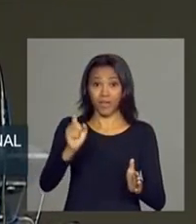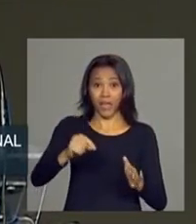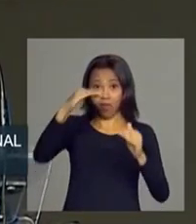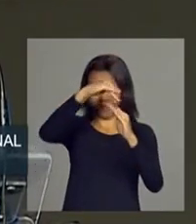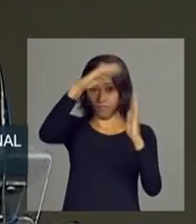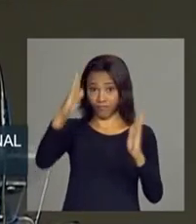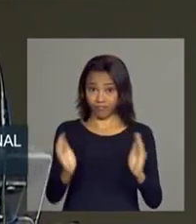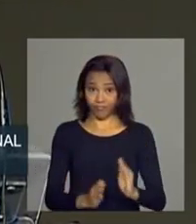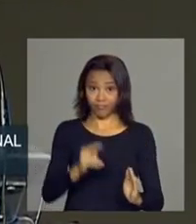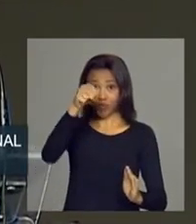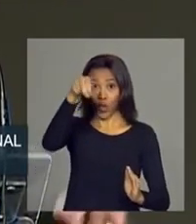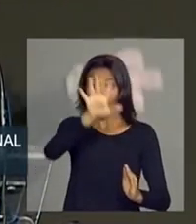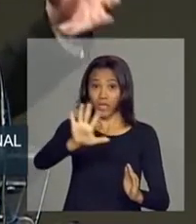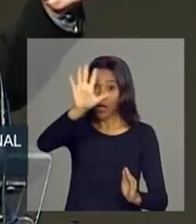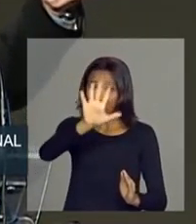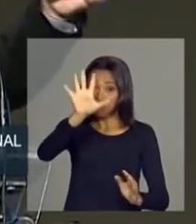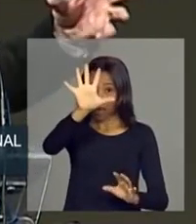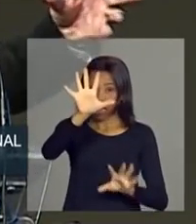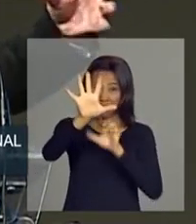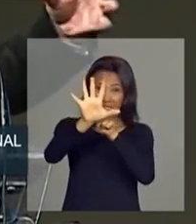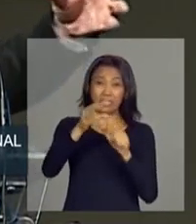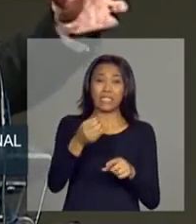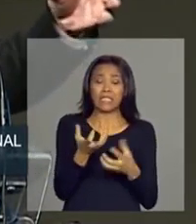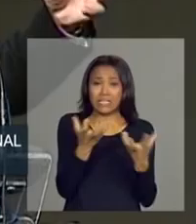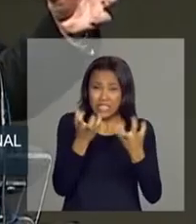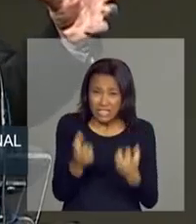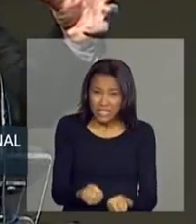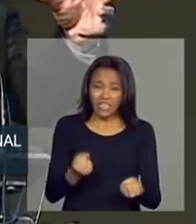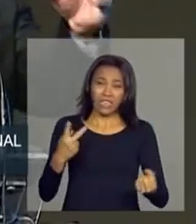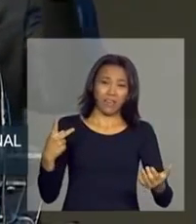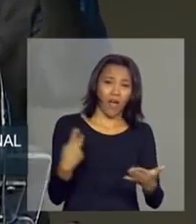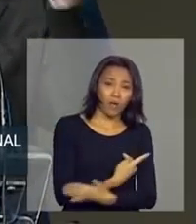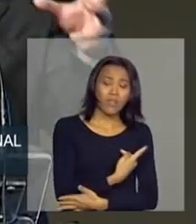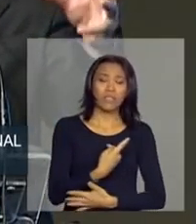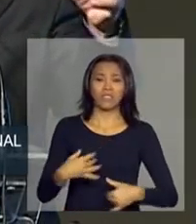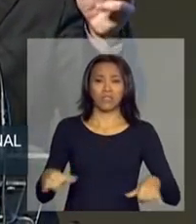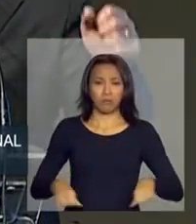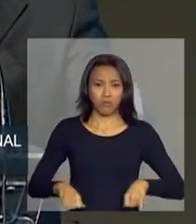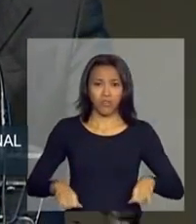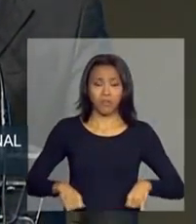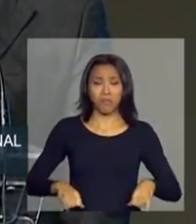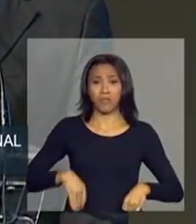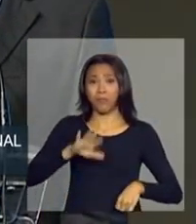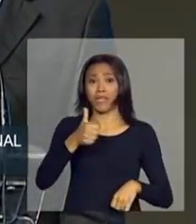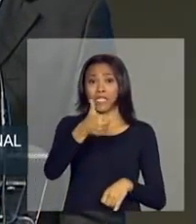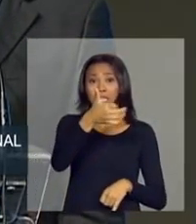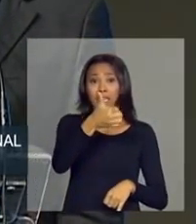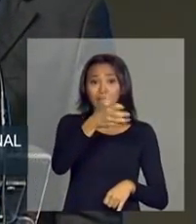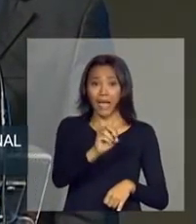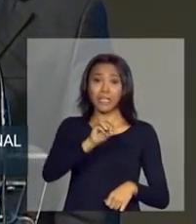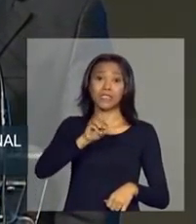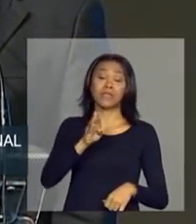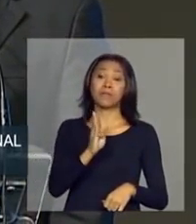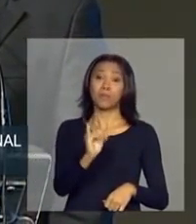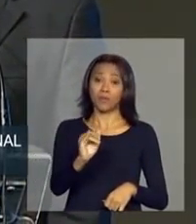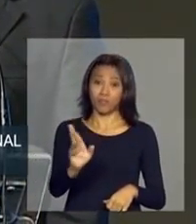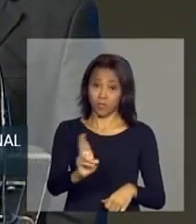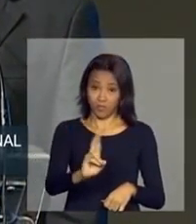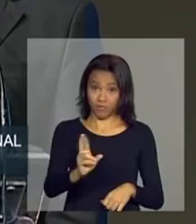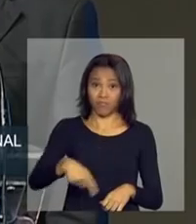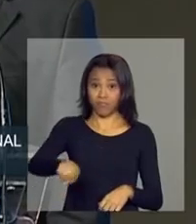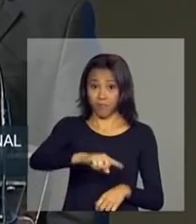desafiar a ação do governo e a ação da sociedade, numa área que é a área mais pobre do